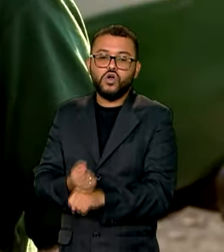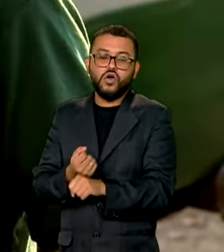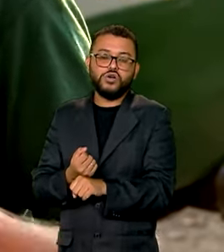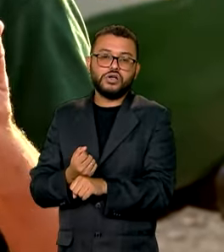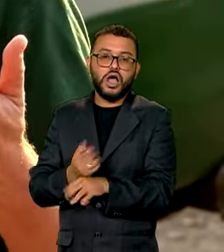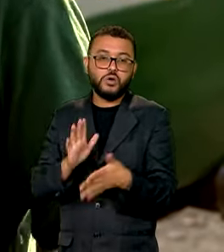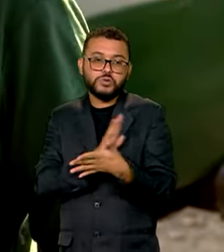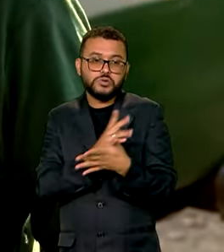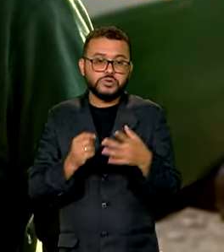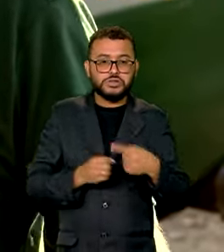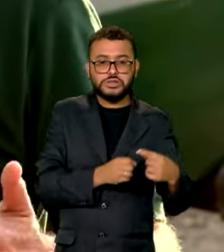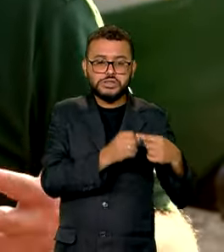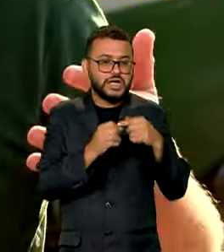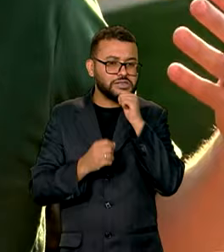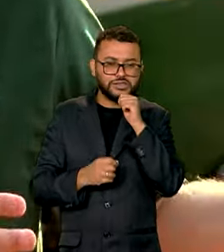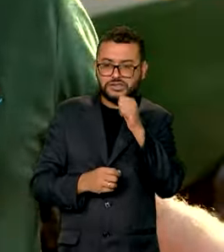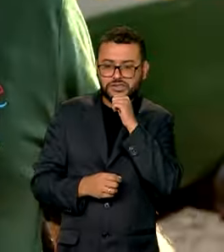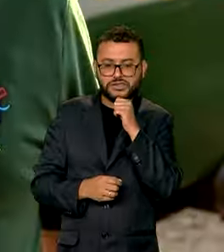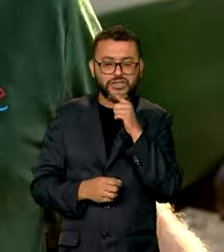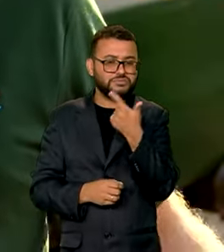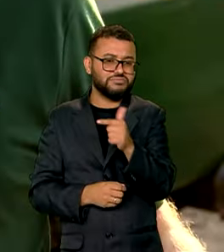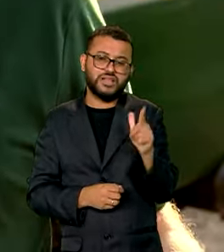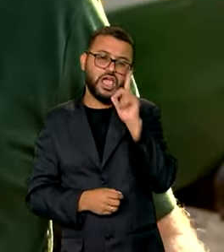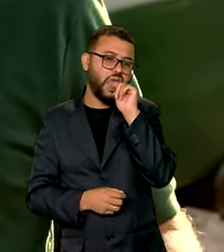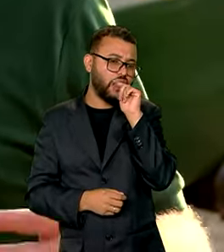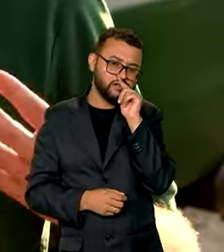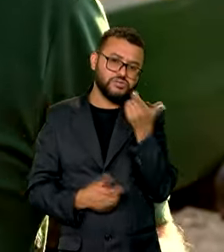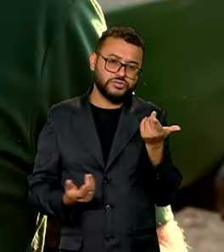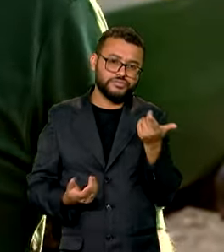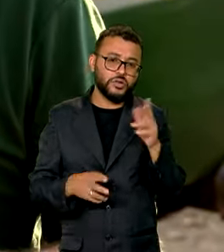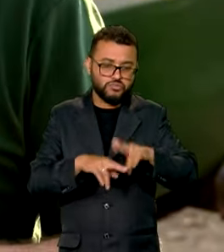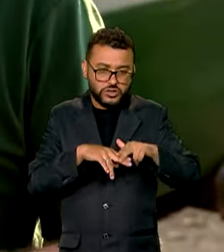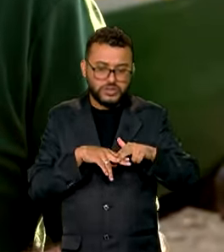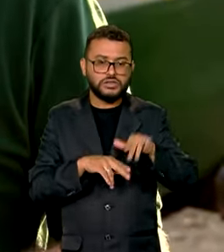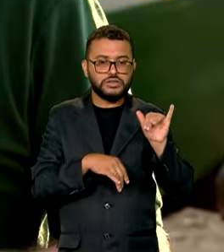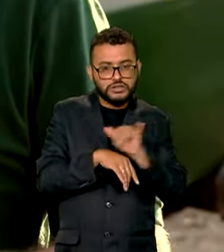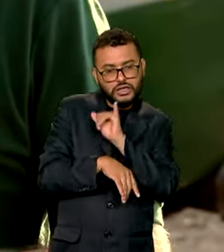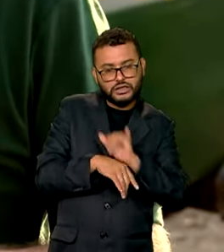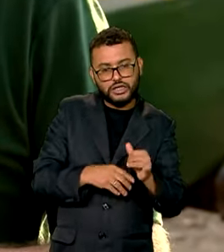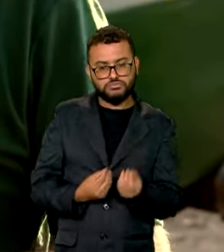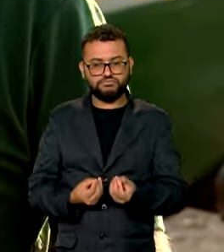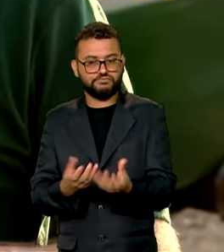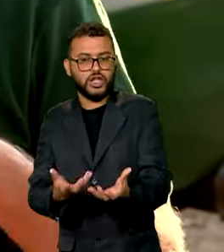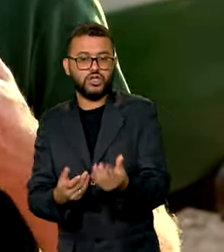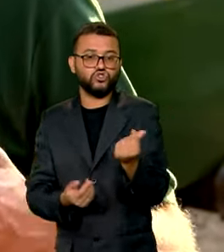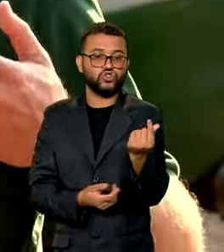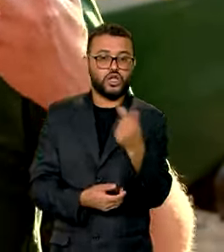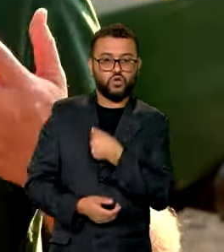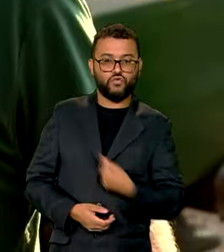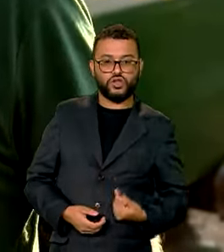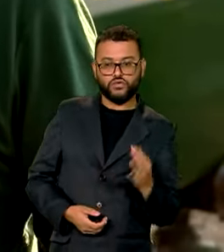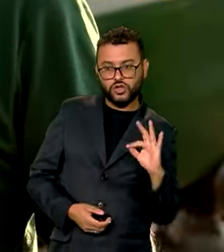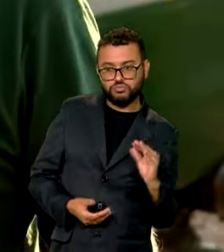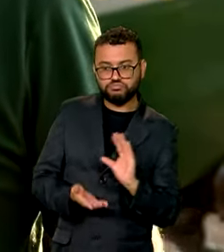muitas cidades estão desprovidas in de abastecimento de água e por isso esses recursos do governo federal chegam em boa